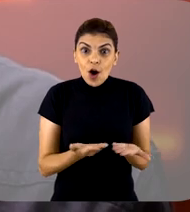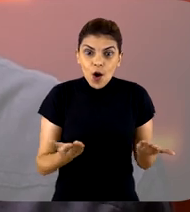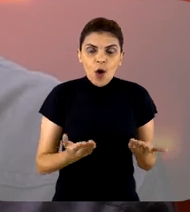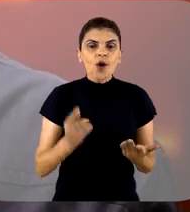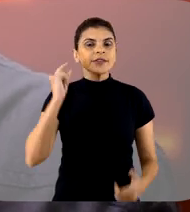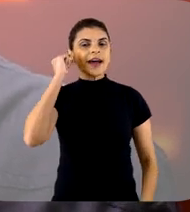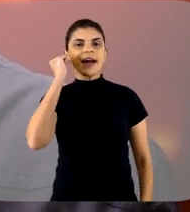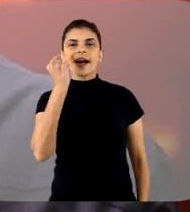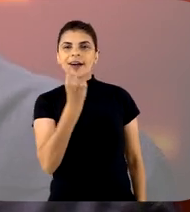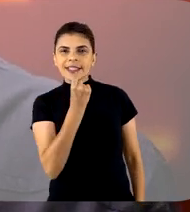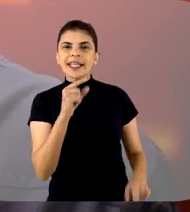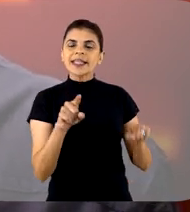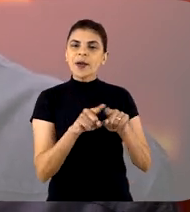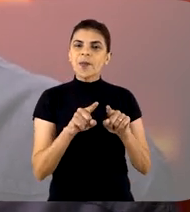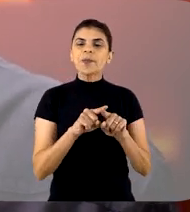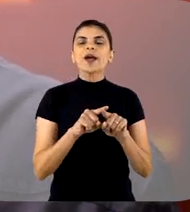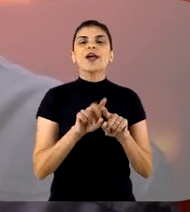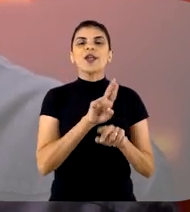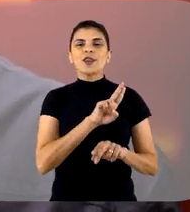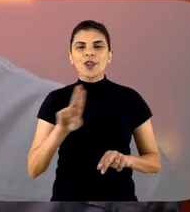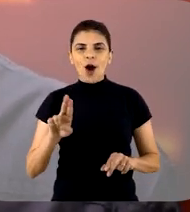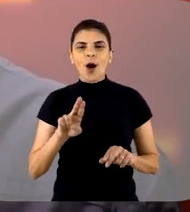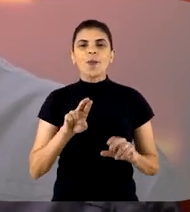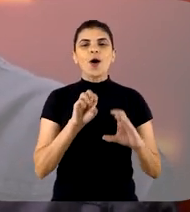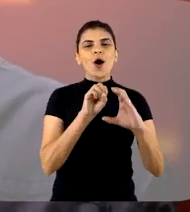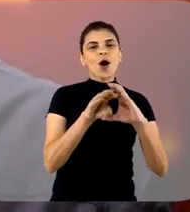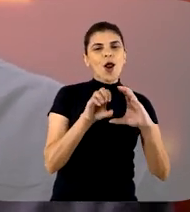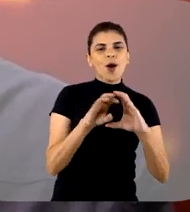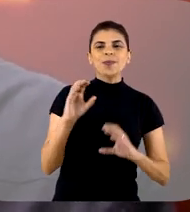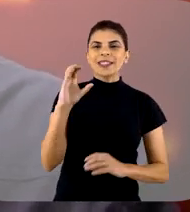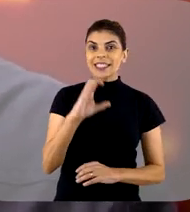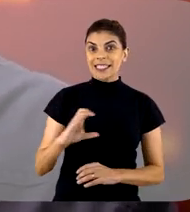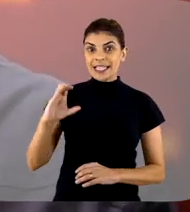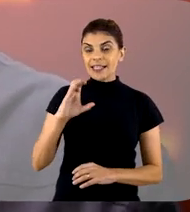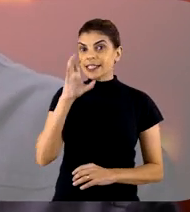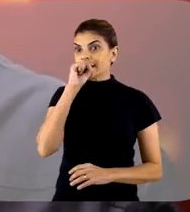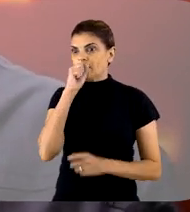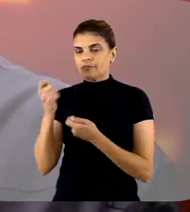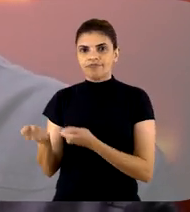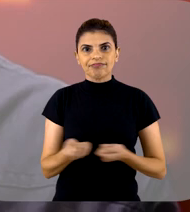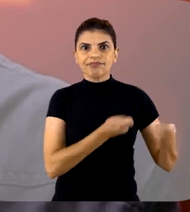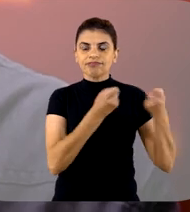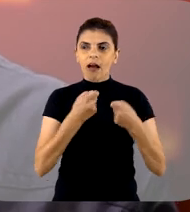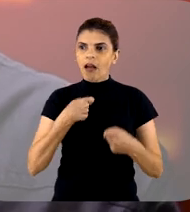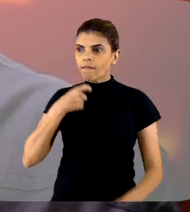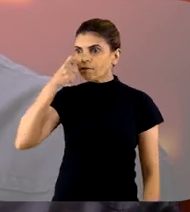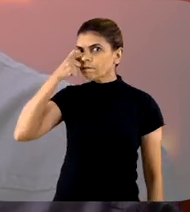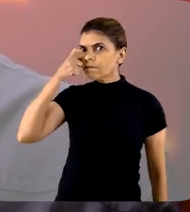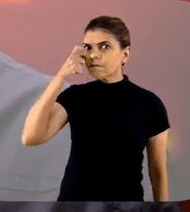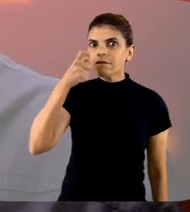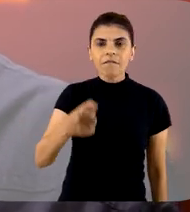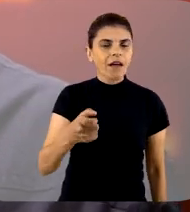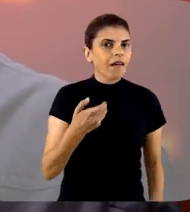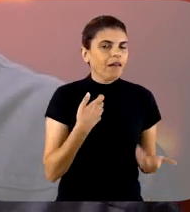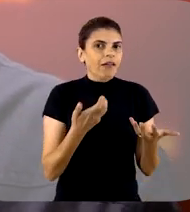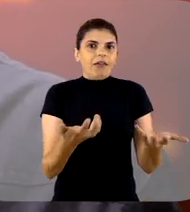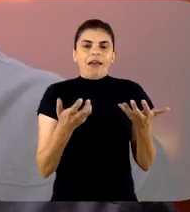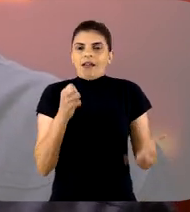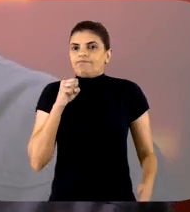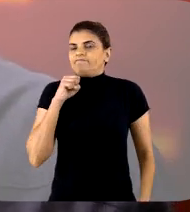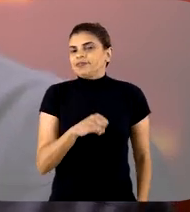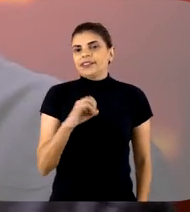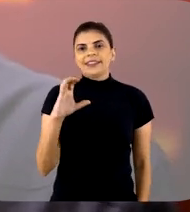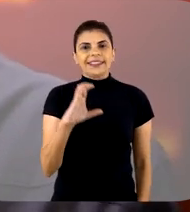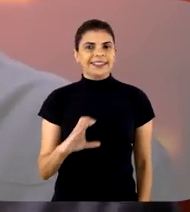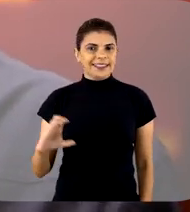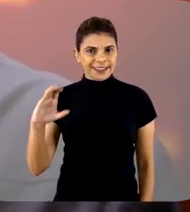Carl Sagan e também o Globo Ciência, nas manhãs de sábado. Isso foi que acabou atraindo minha atenção para